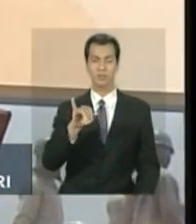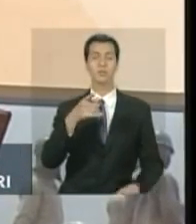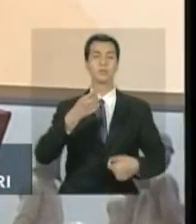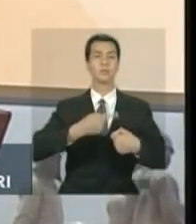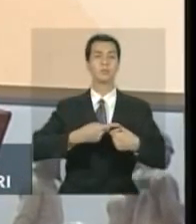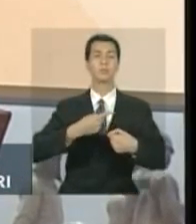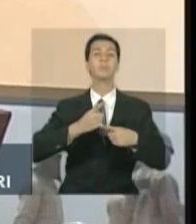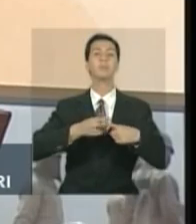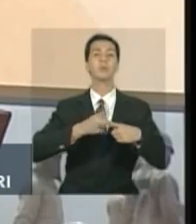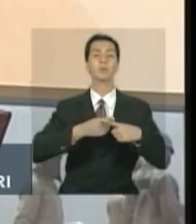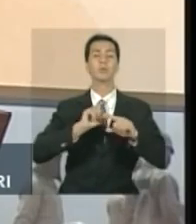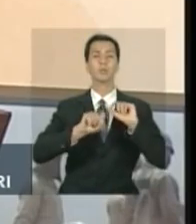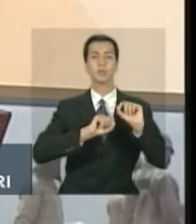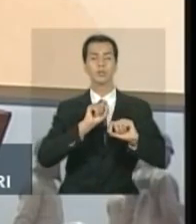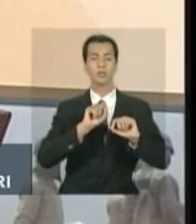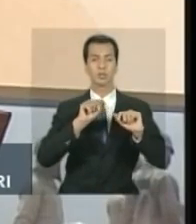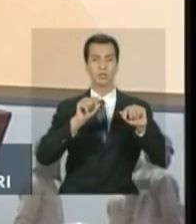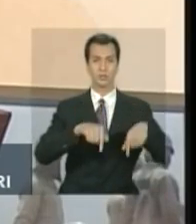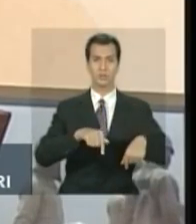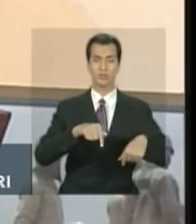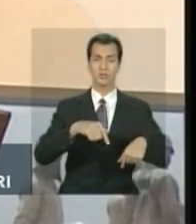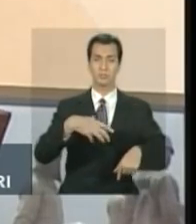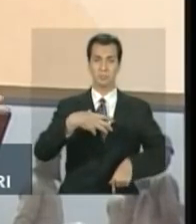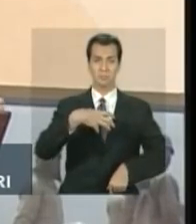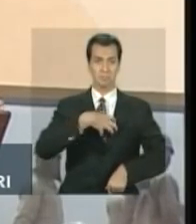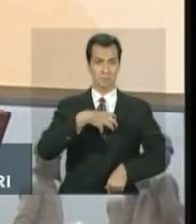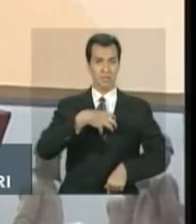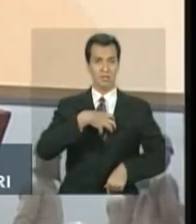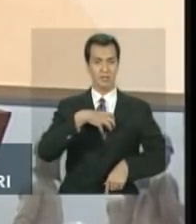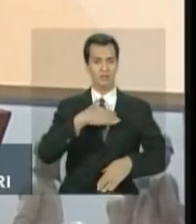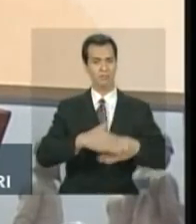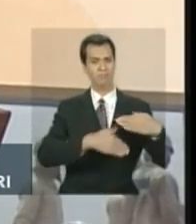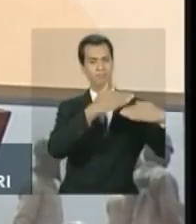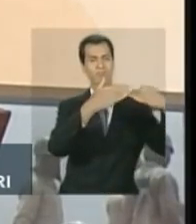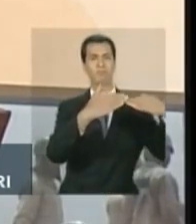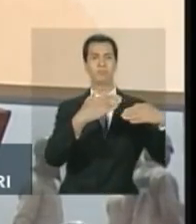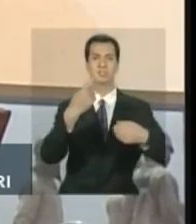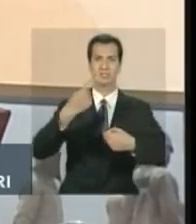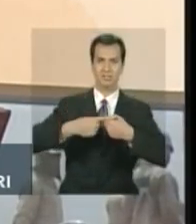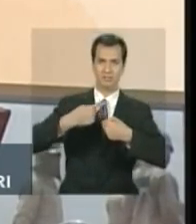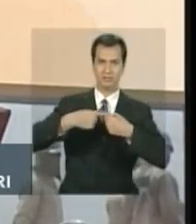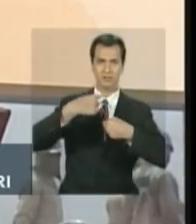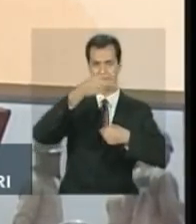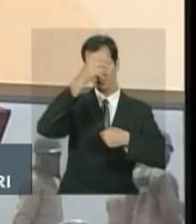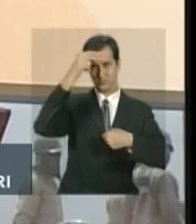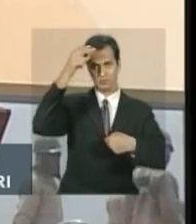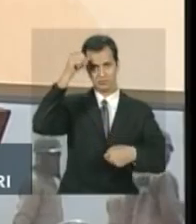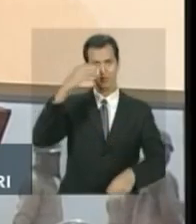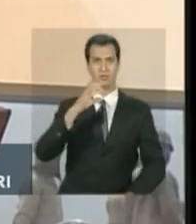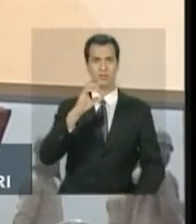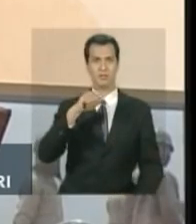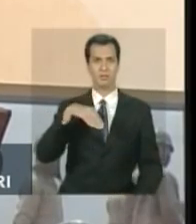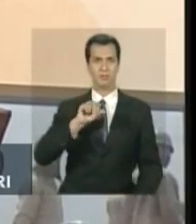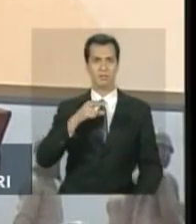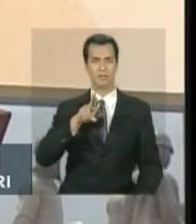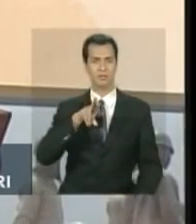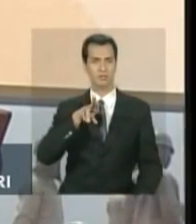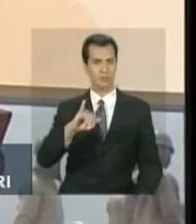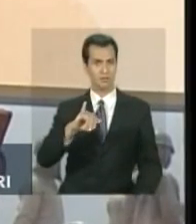onde a Bahia está crescendo. O município de Camaçari, que é um dos grandes